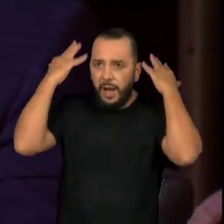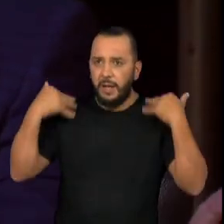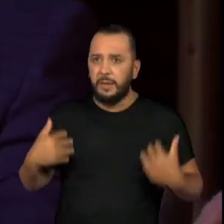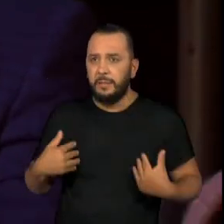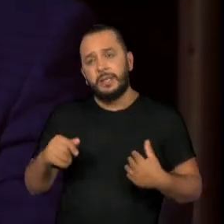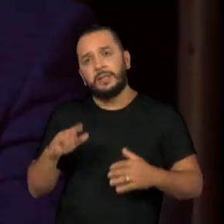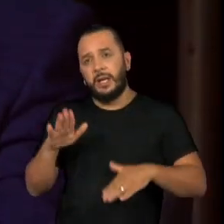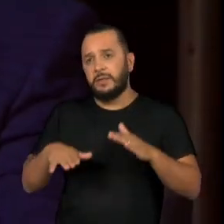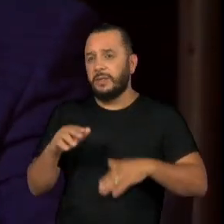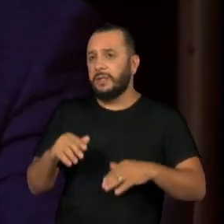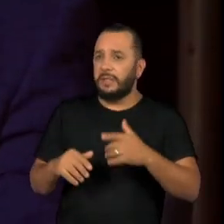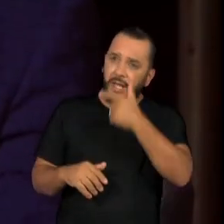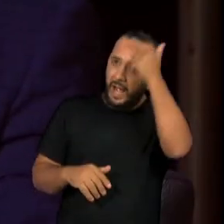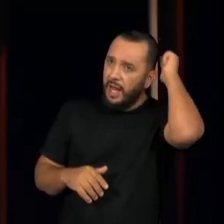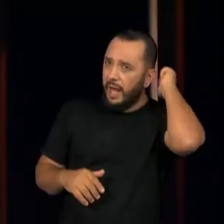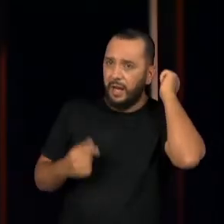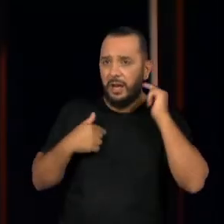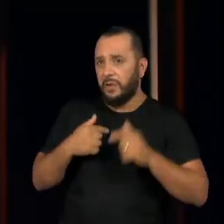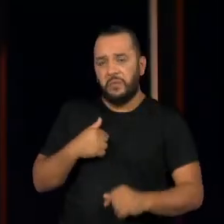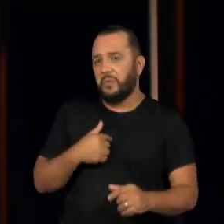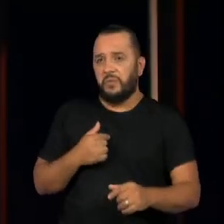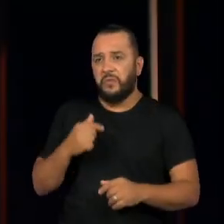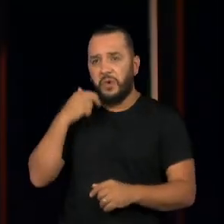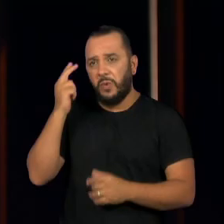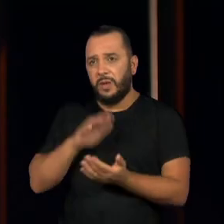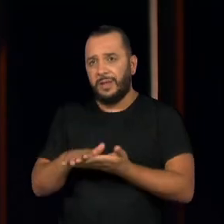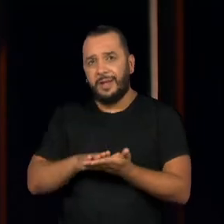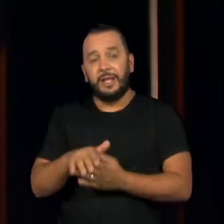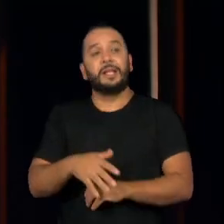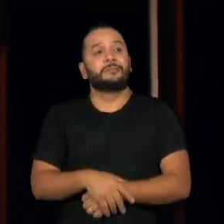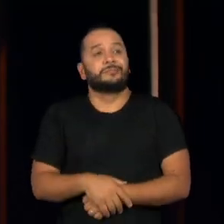mas se você vergonha de ser careca Gostei dessa cor